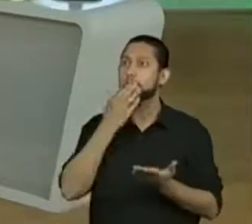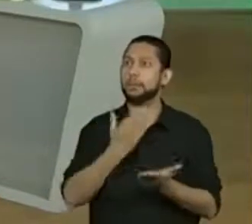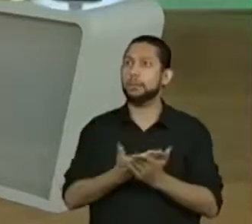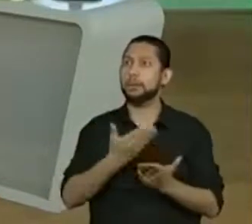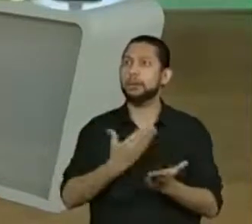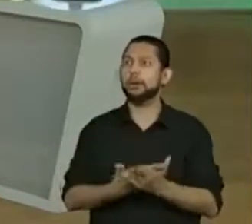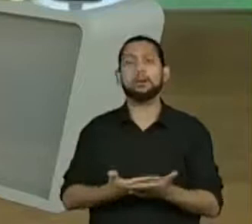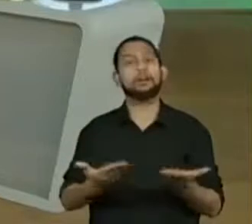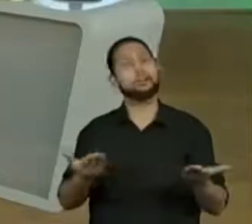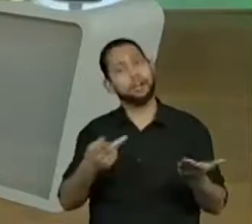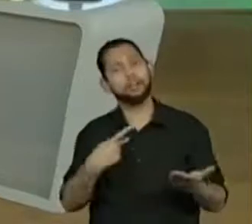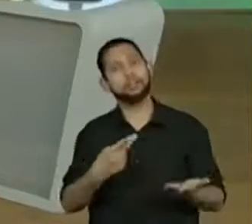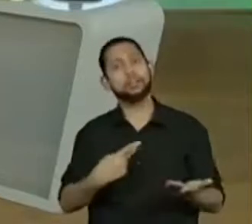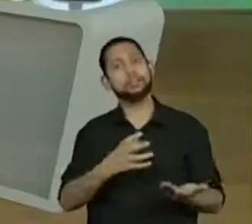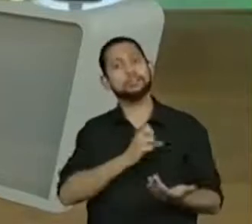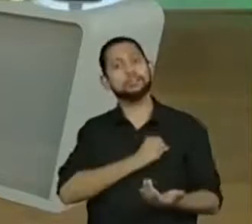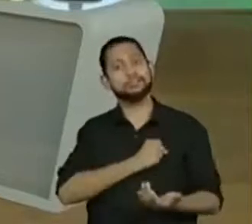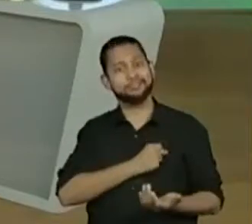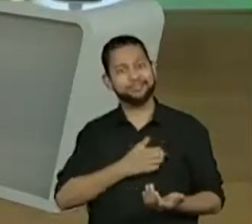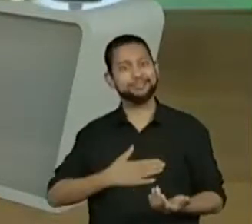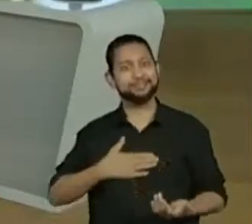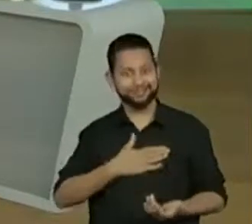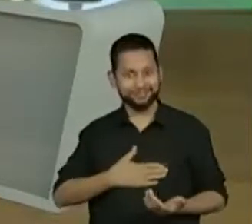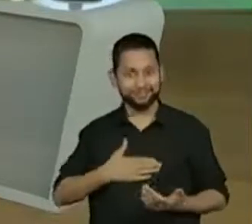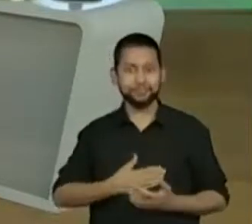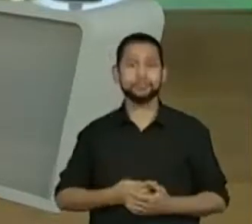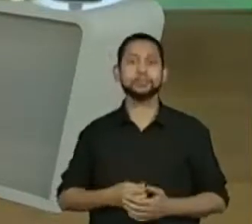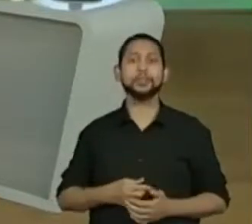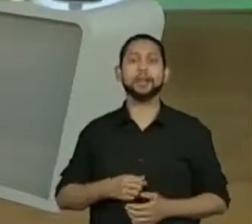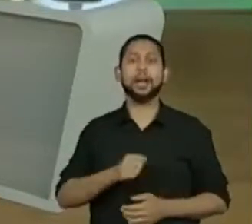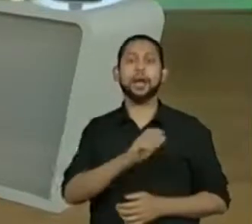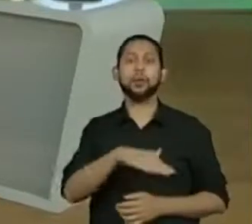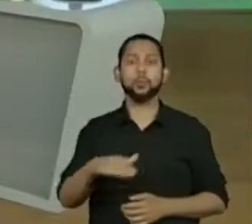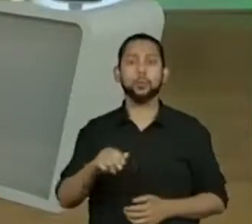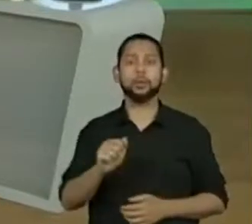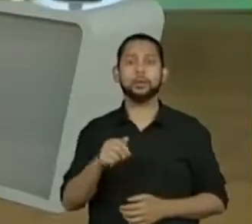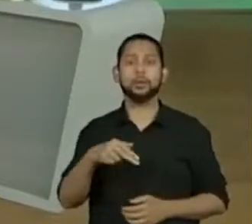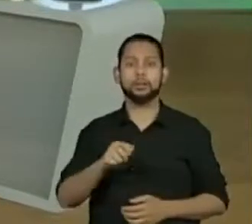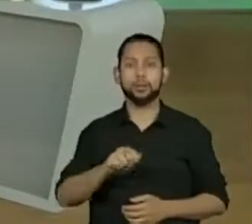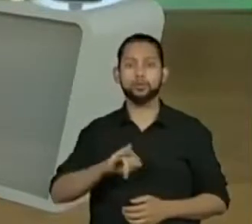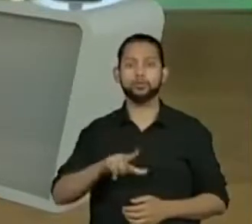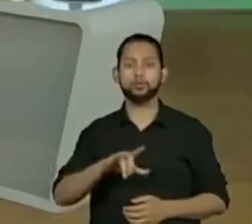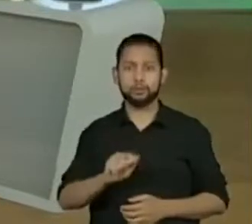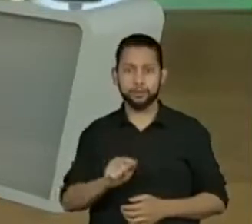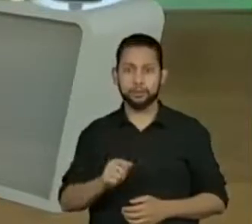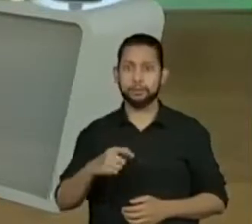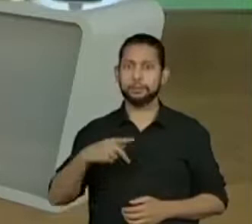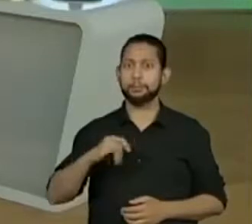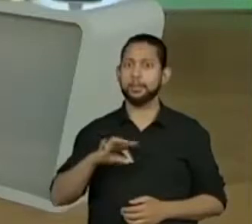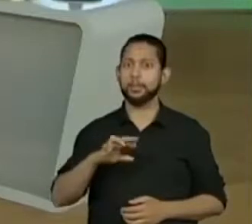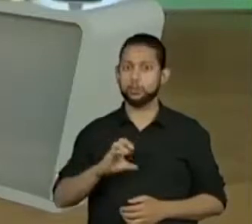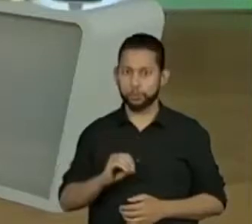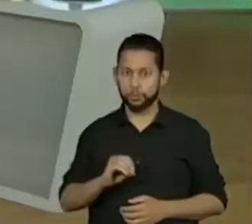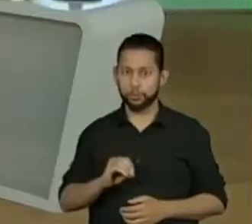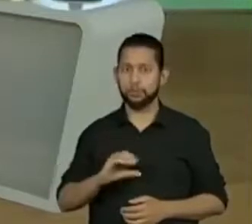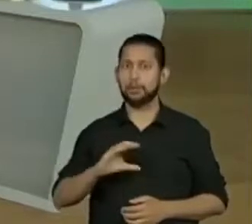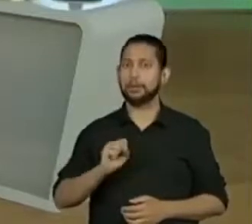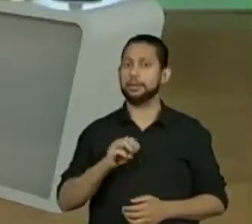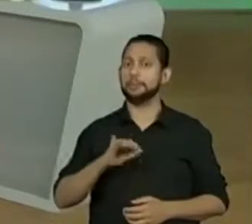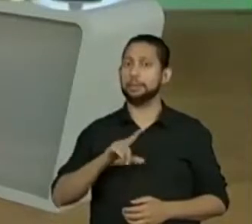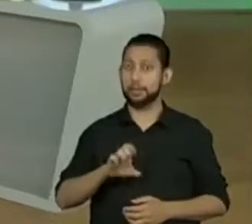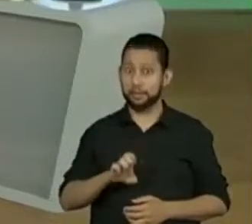aula Amém para nós para todos nós alunos Ana Júlia Pietro Camille Nayara